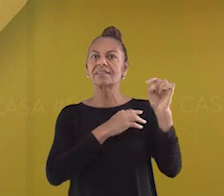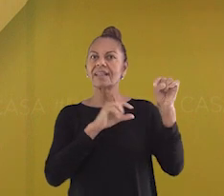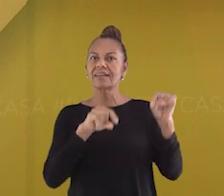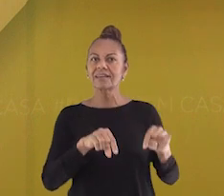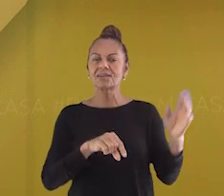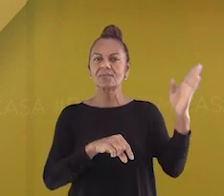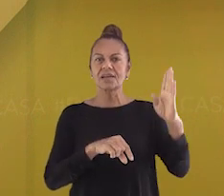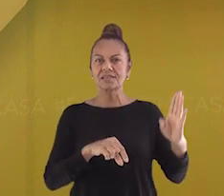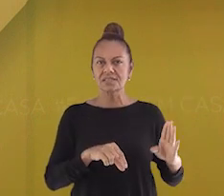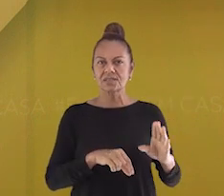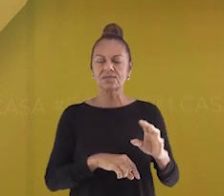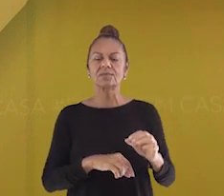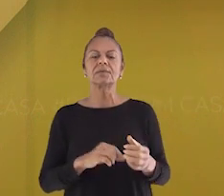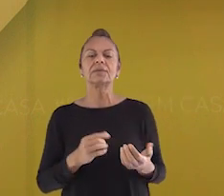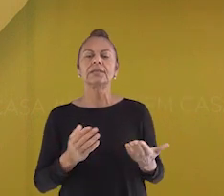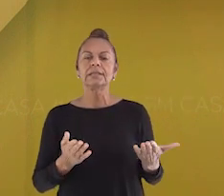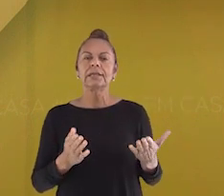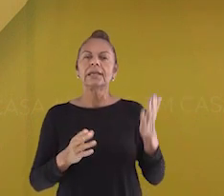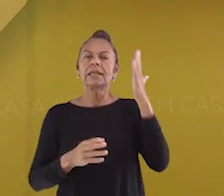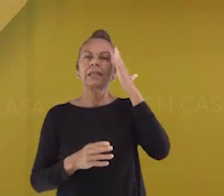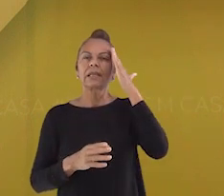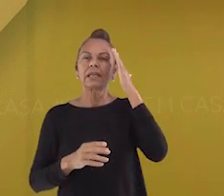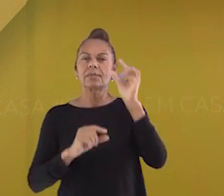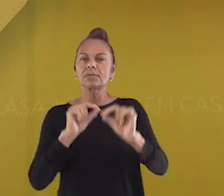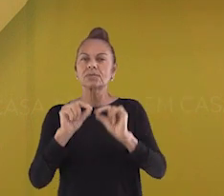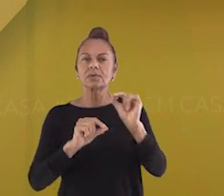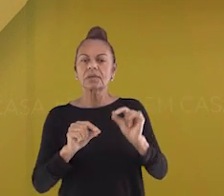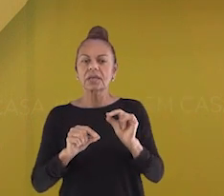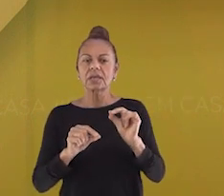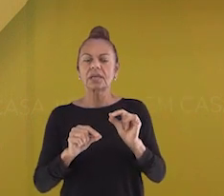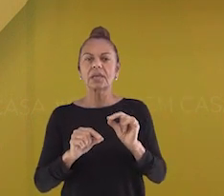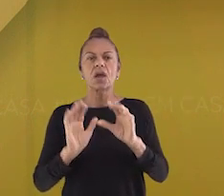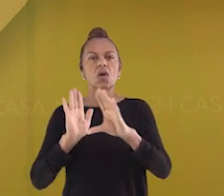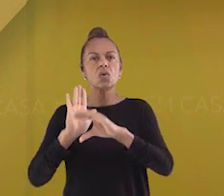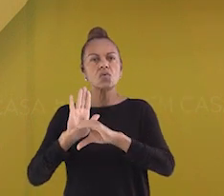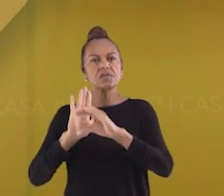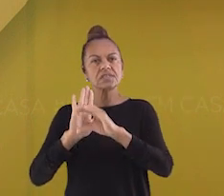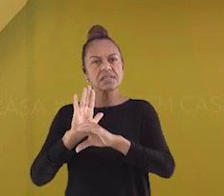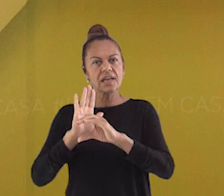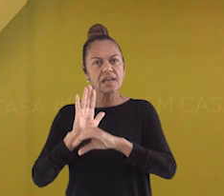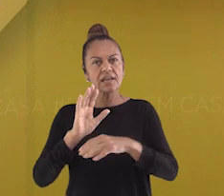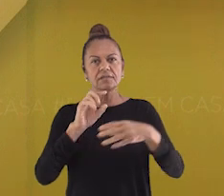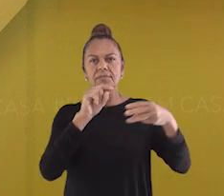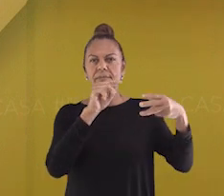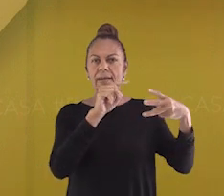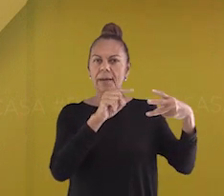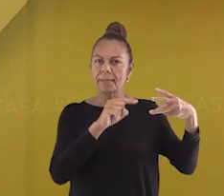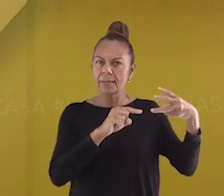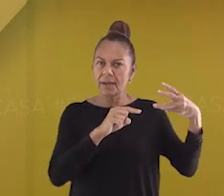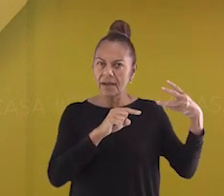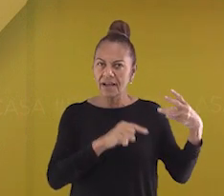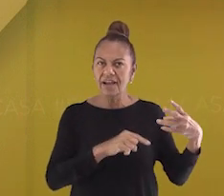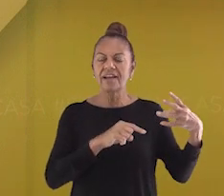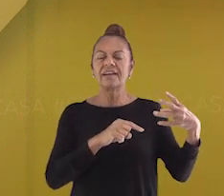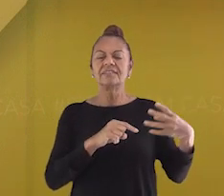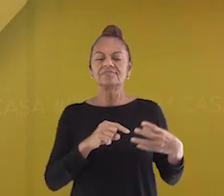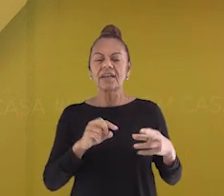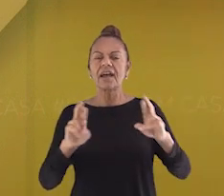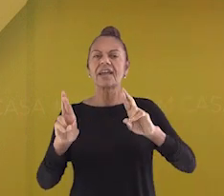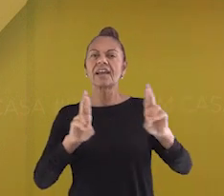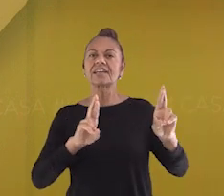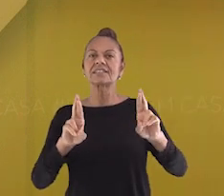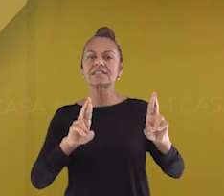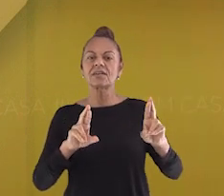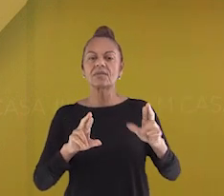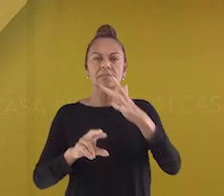e inativa. Entendemos a diferença de cada conceito e que aqueles que são economicamente